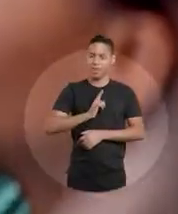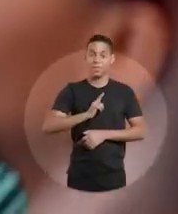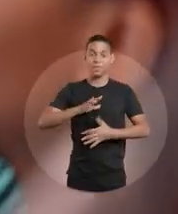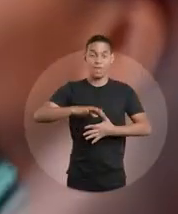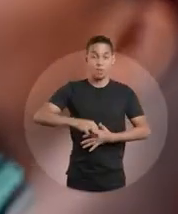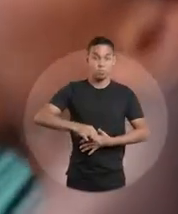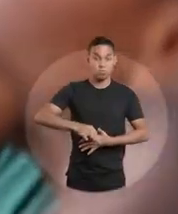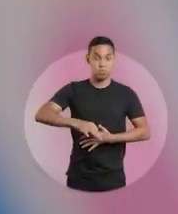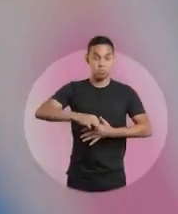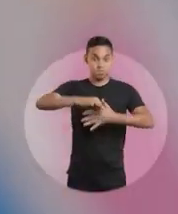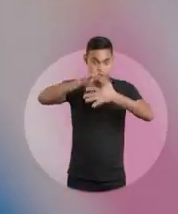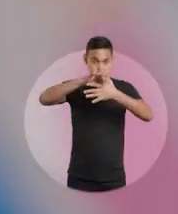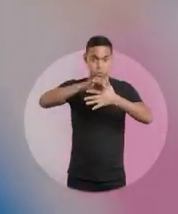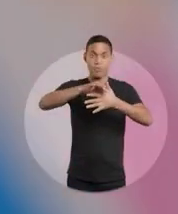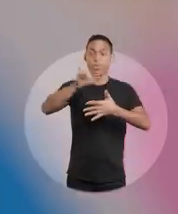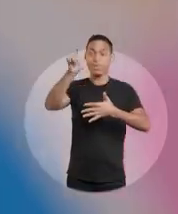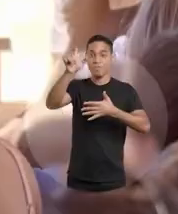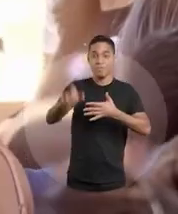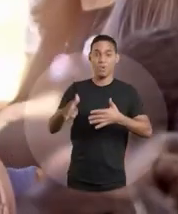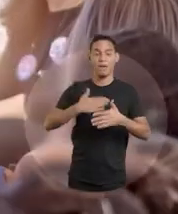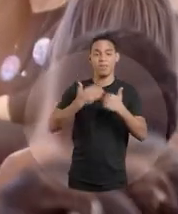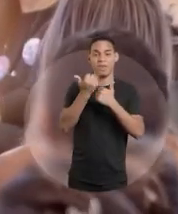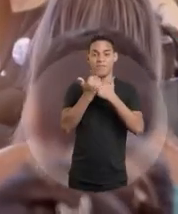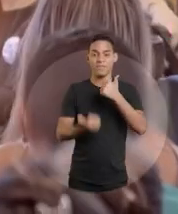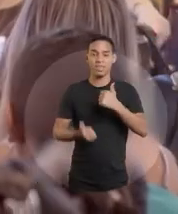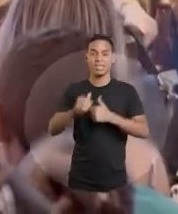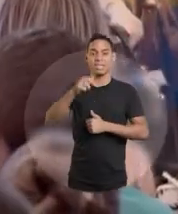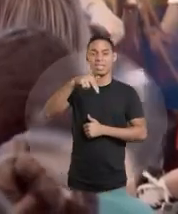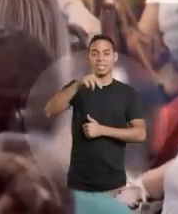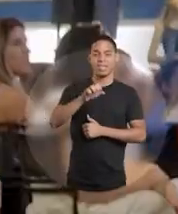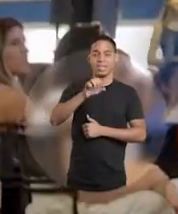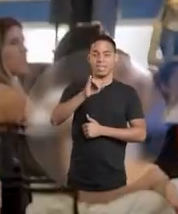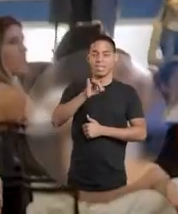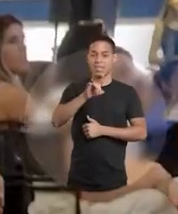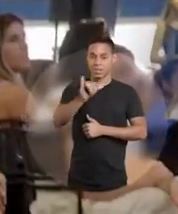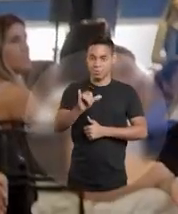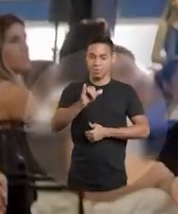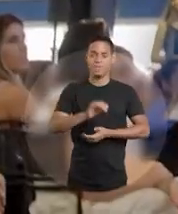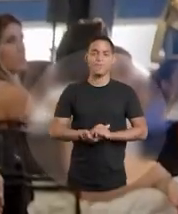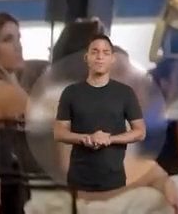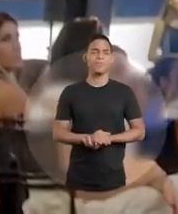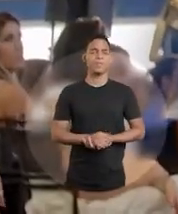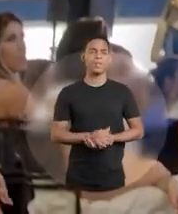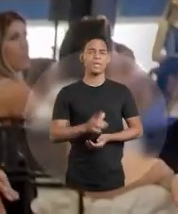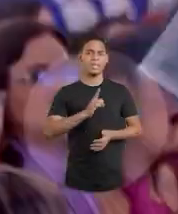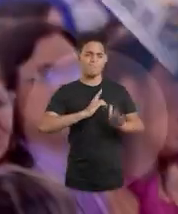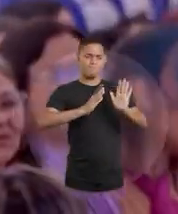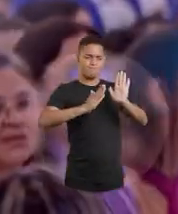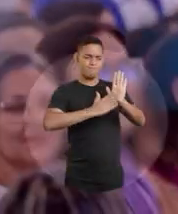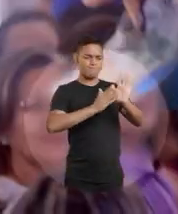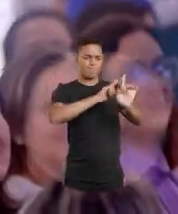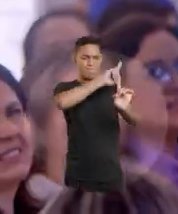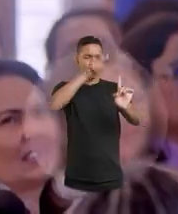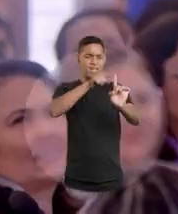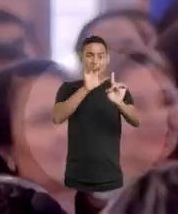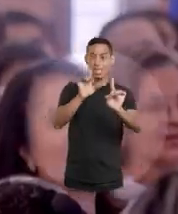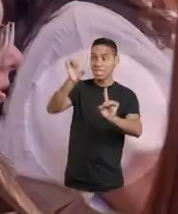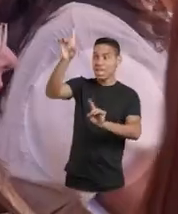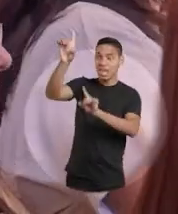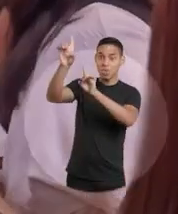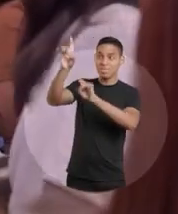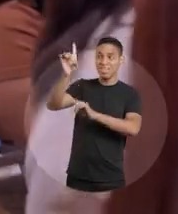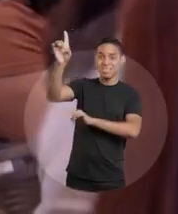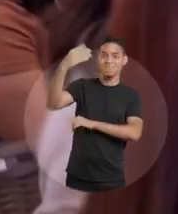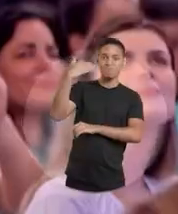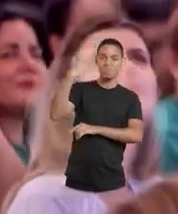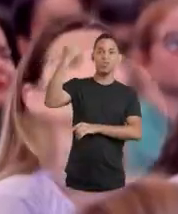a grande liderança desse exército de guerreiras é a minha vice-coronel Neide. Quando a gente está no propósito de Deus,